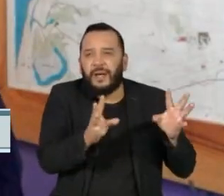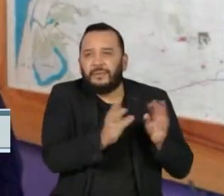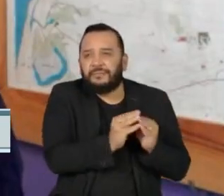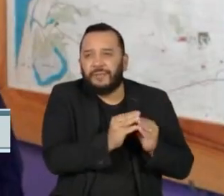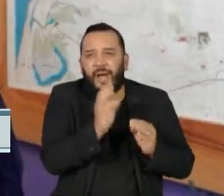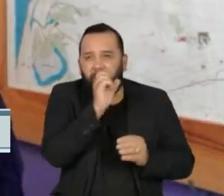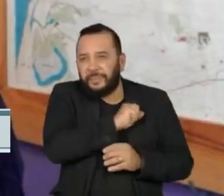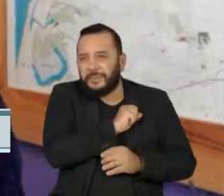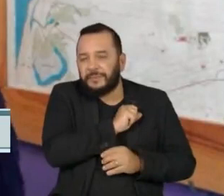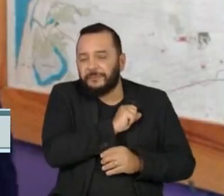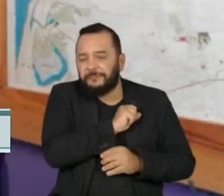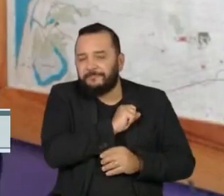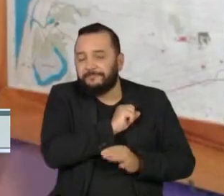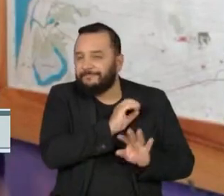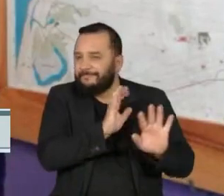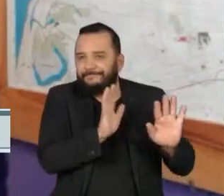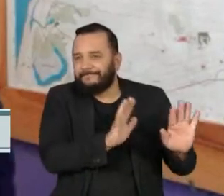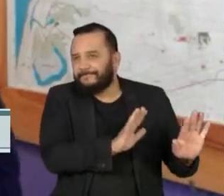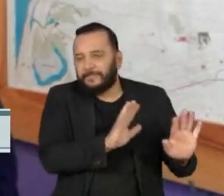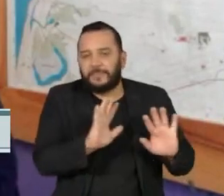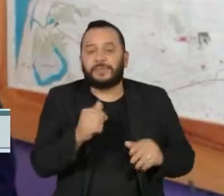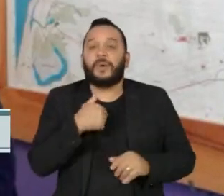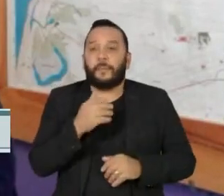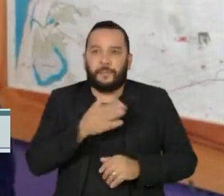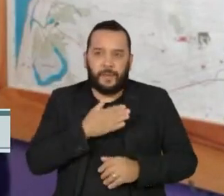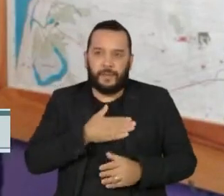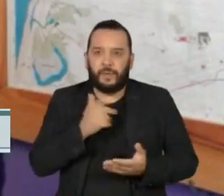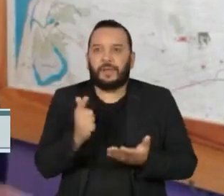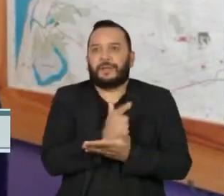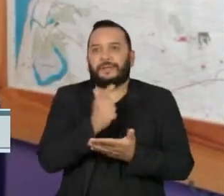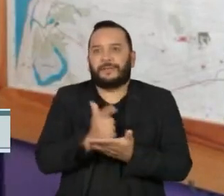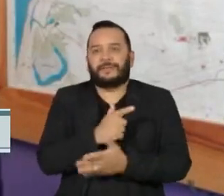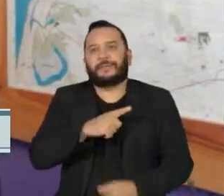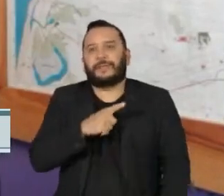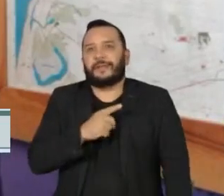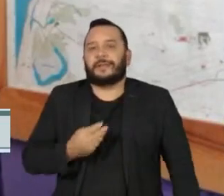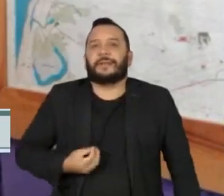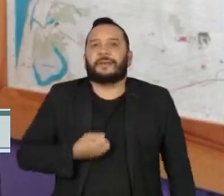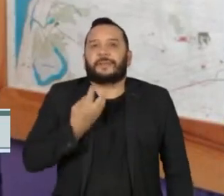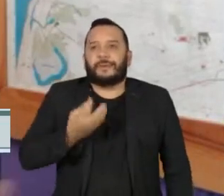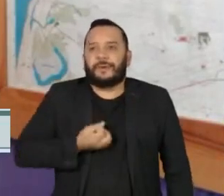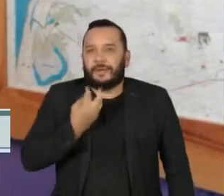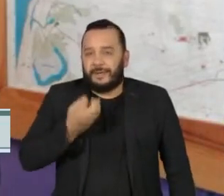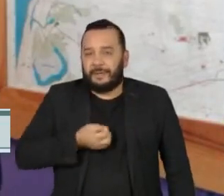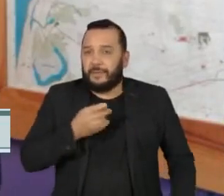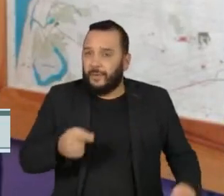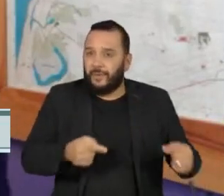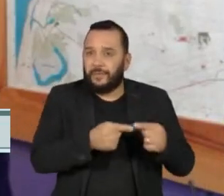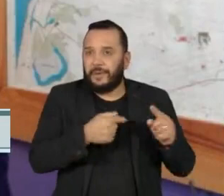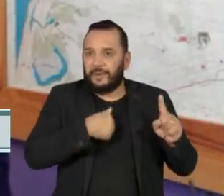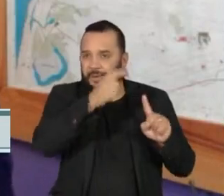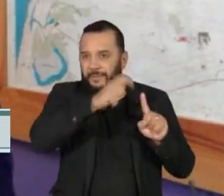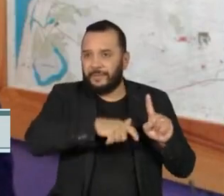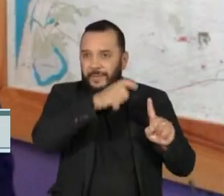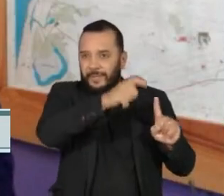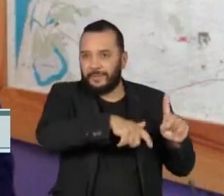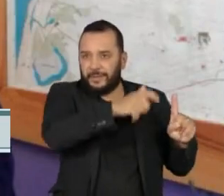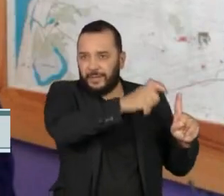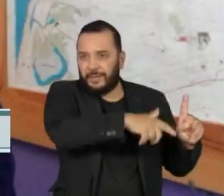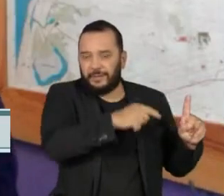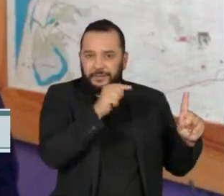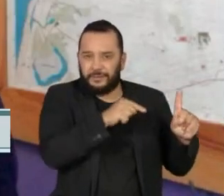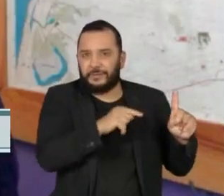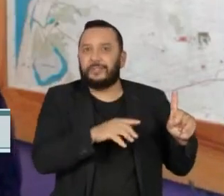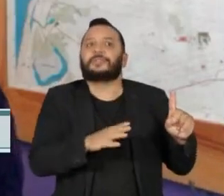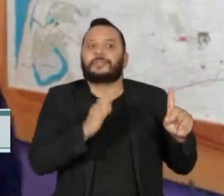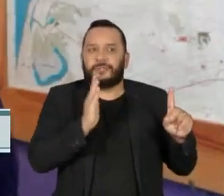Então, o livro ele se estrutura a partir de poemas para cada uma das personagens, tanto personagens que já estão